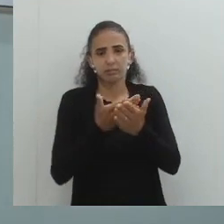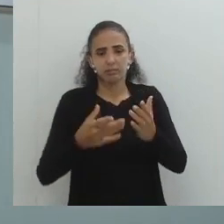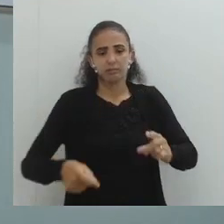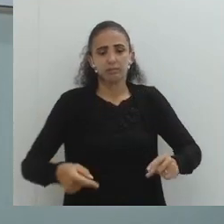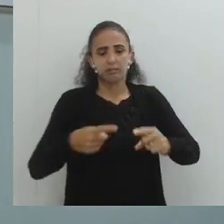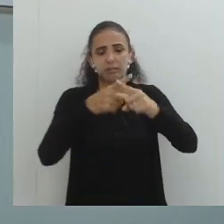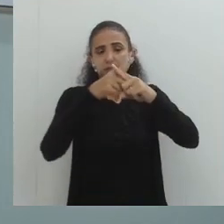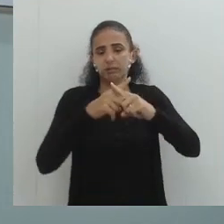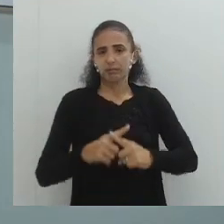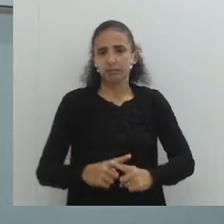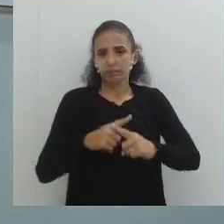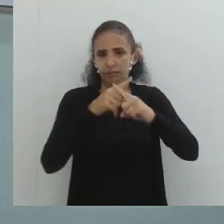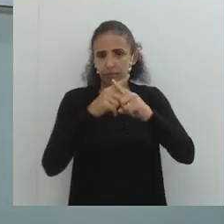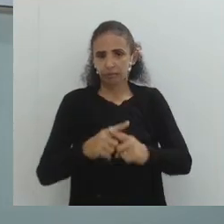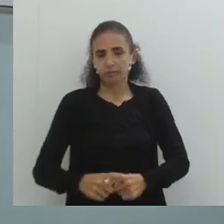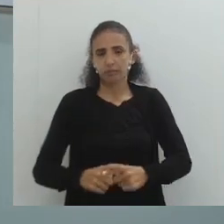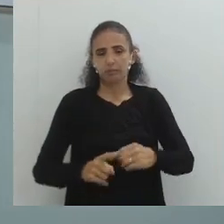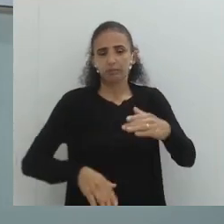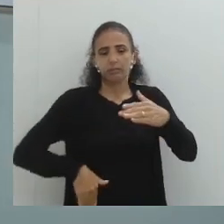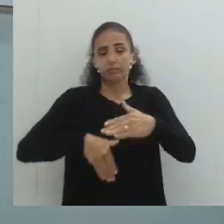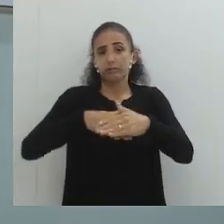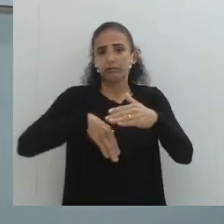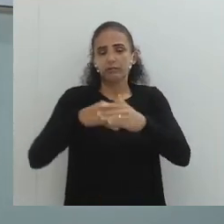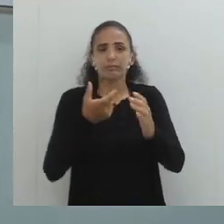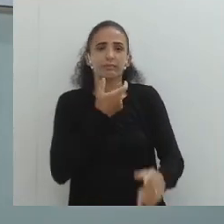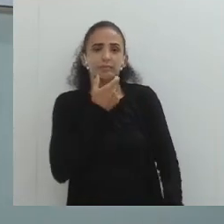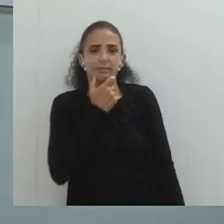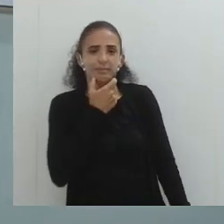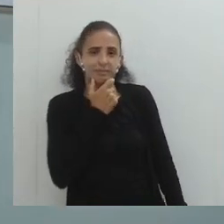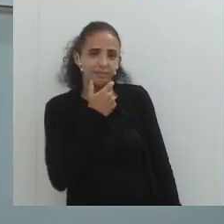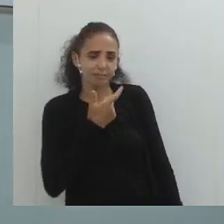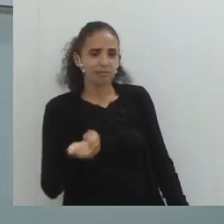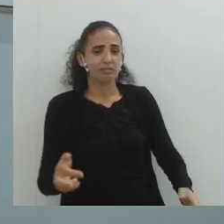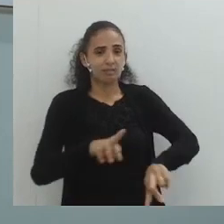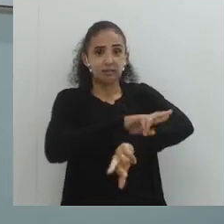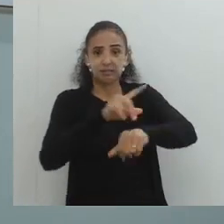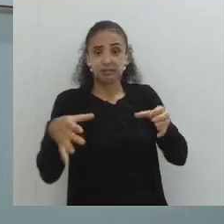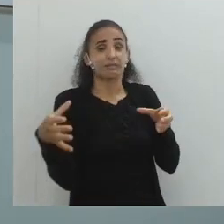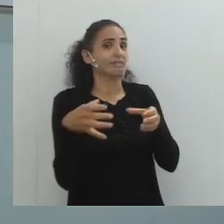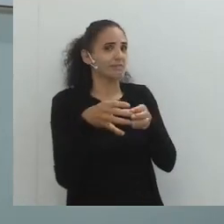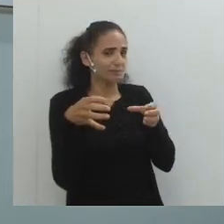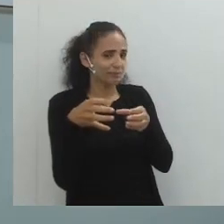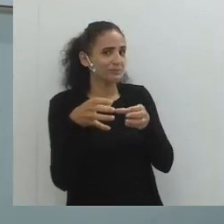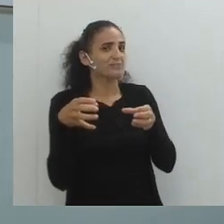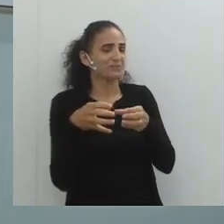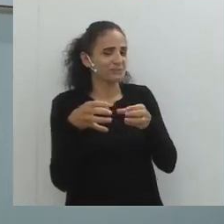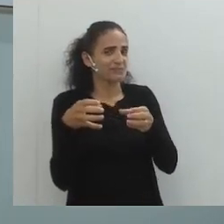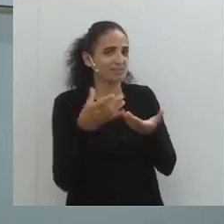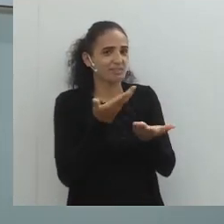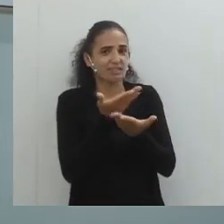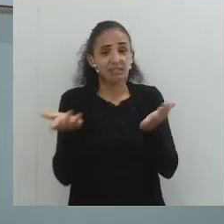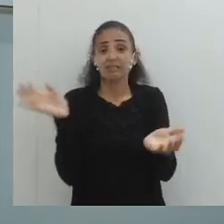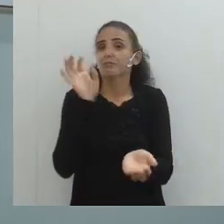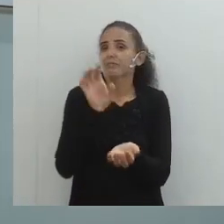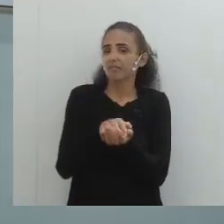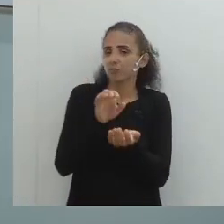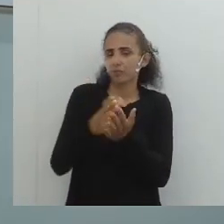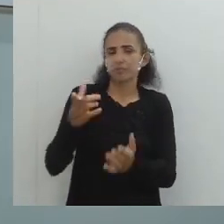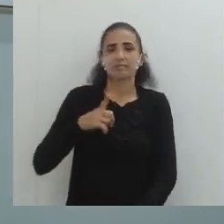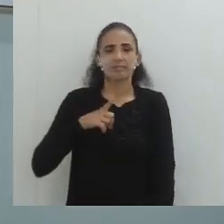campeonatos de futebol americano, e aí agora a gente já tem várias equipes, né, aqui em